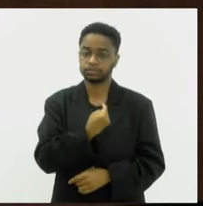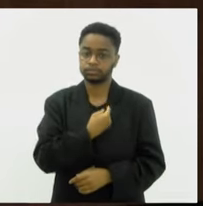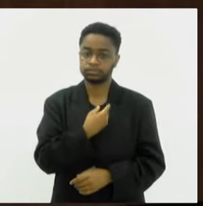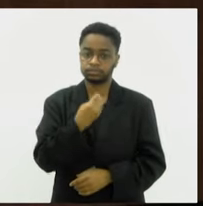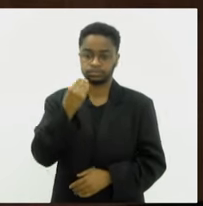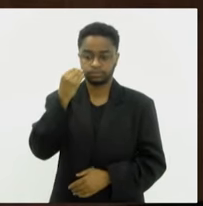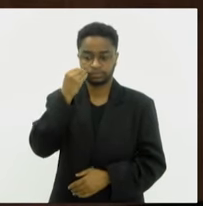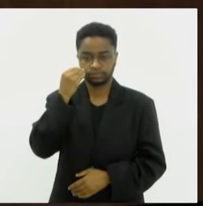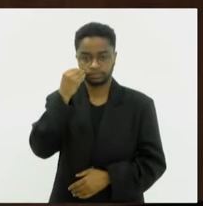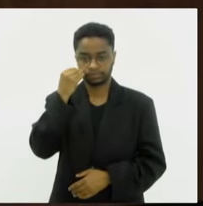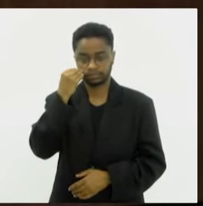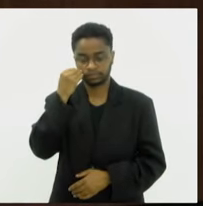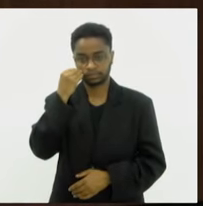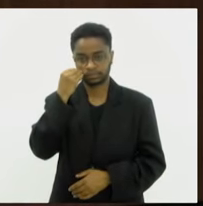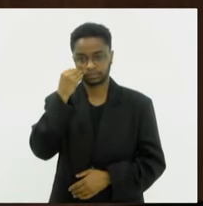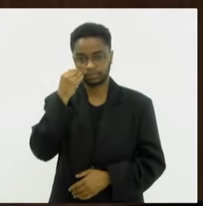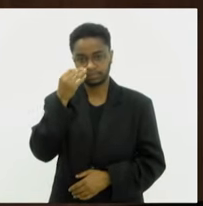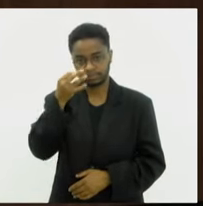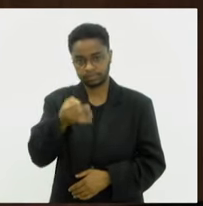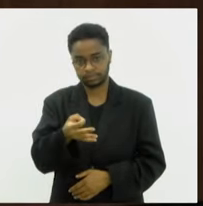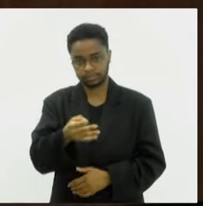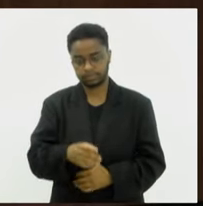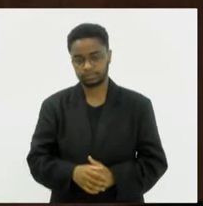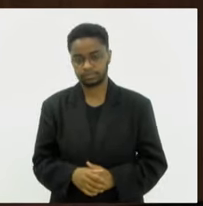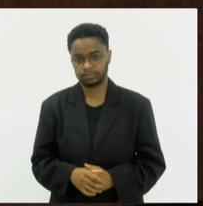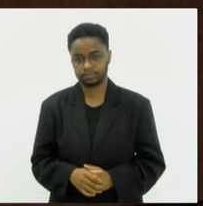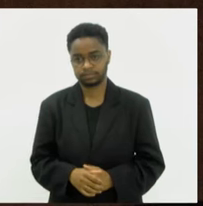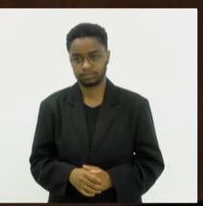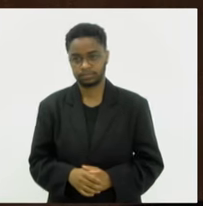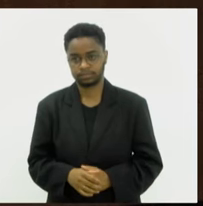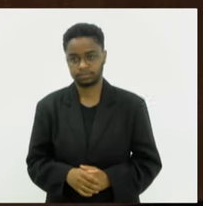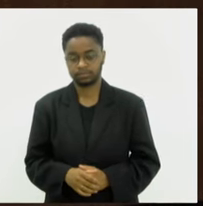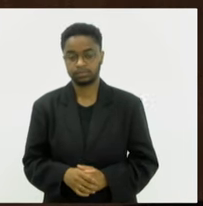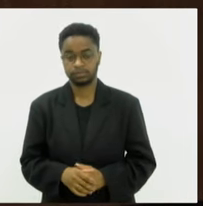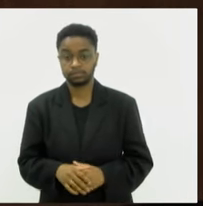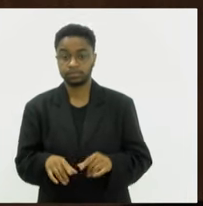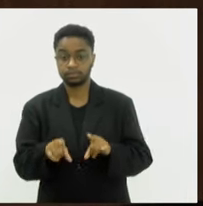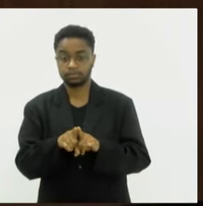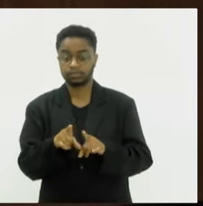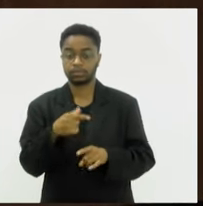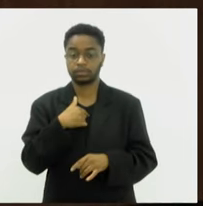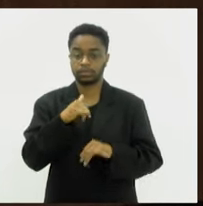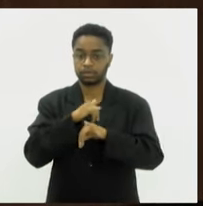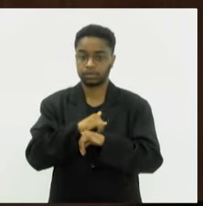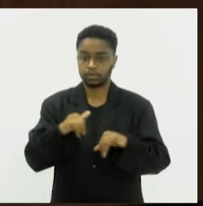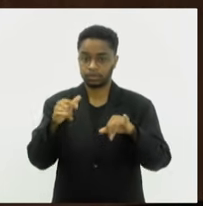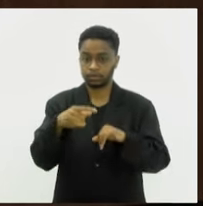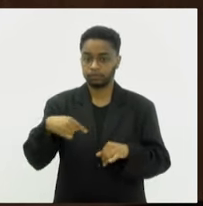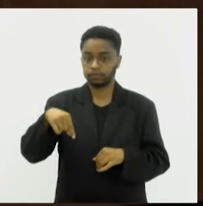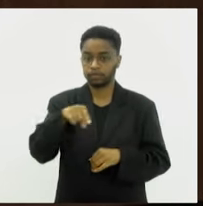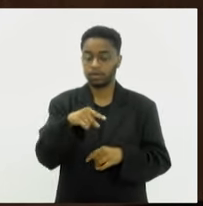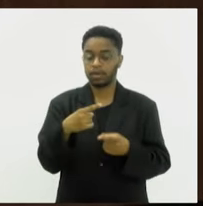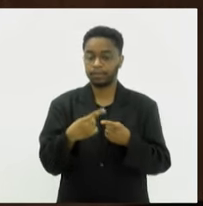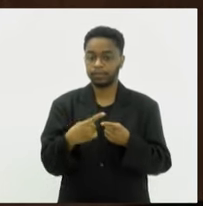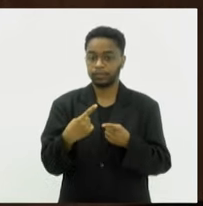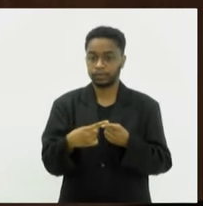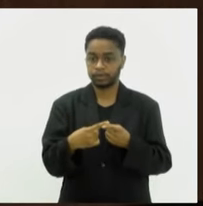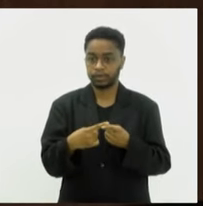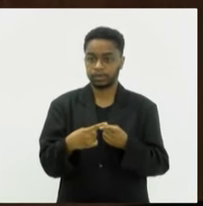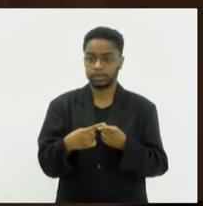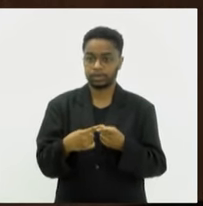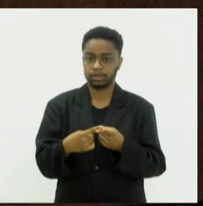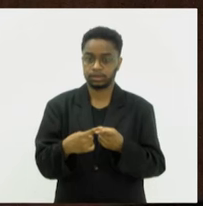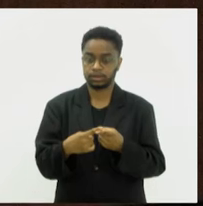no fundo, acertar. E estou fazendo essa sustentação porque, não vou dizer